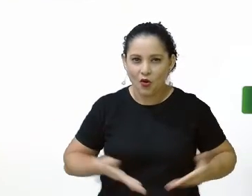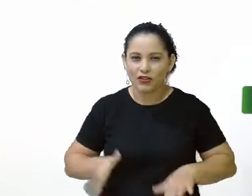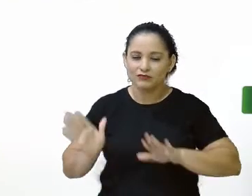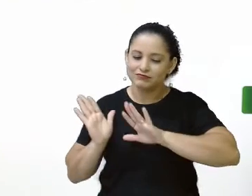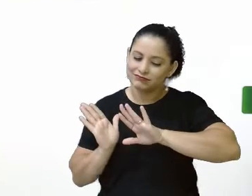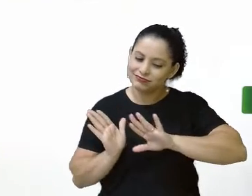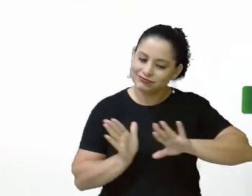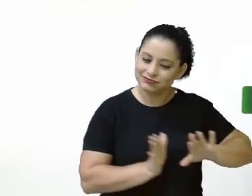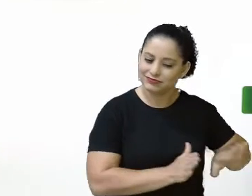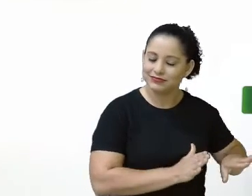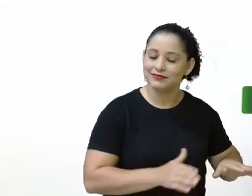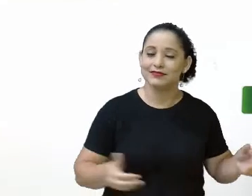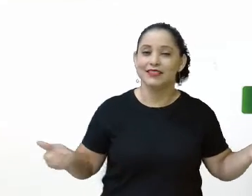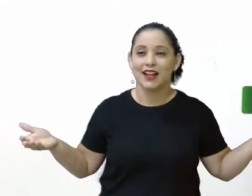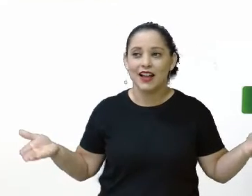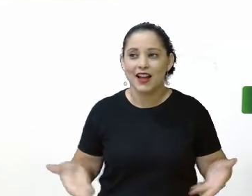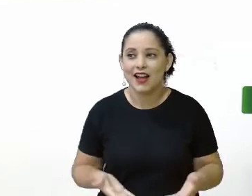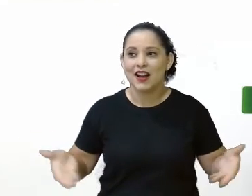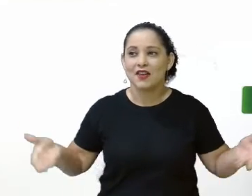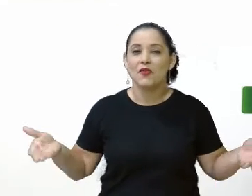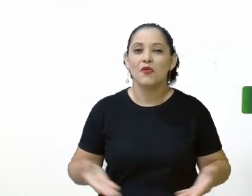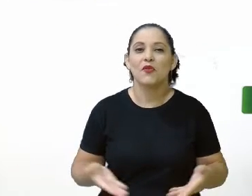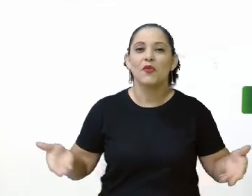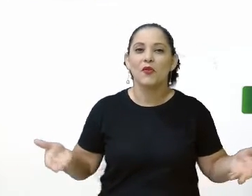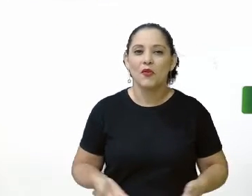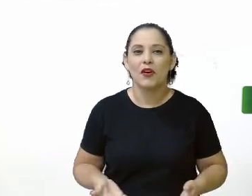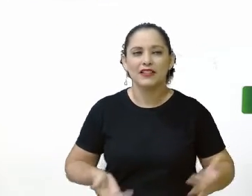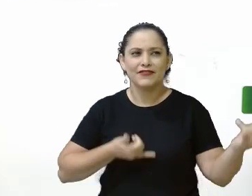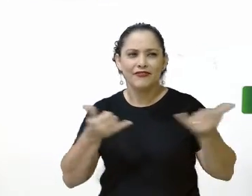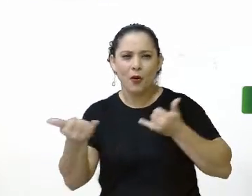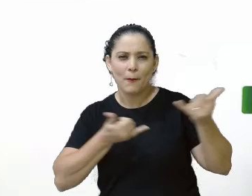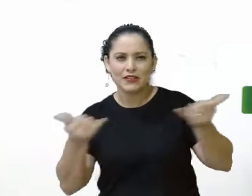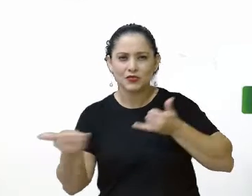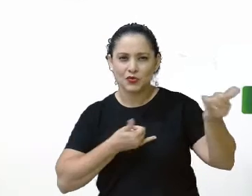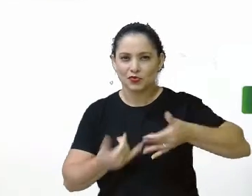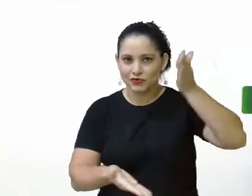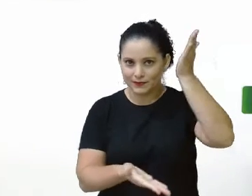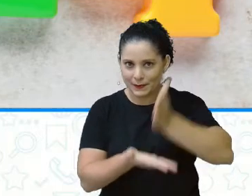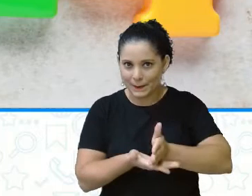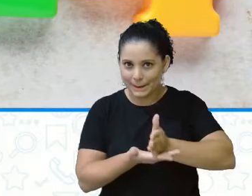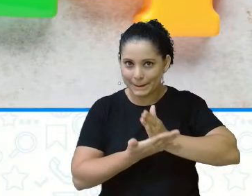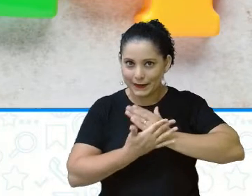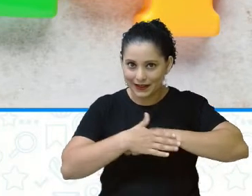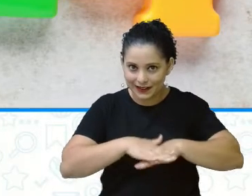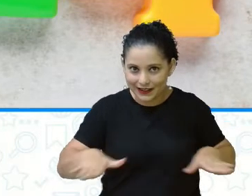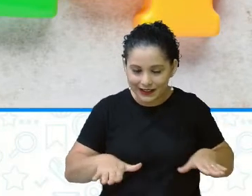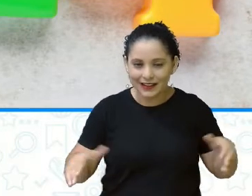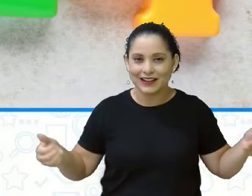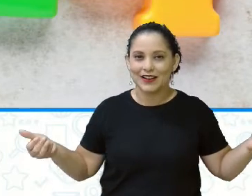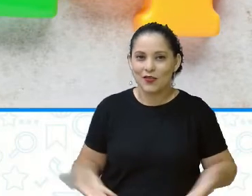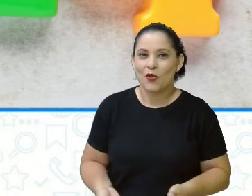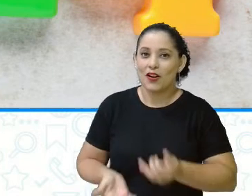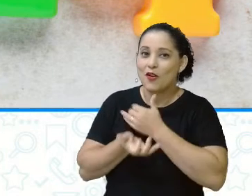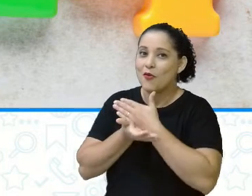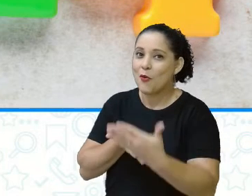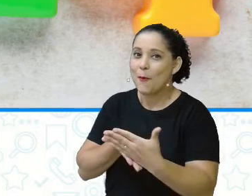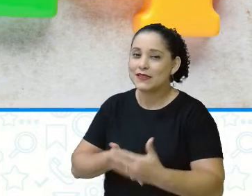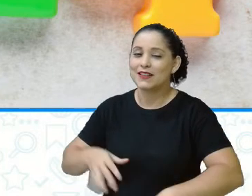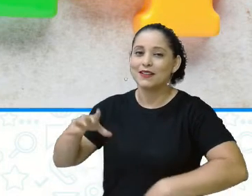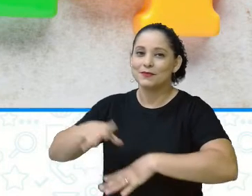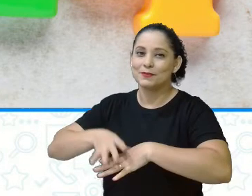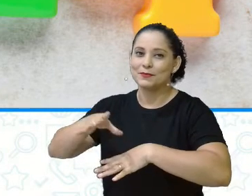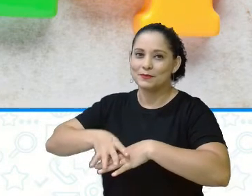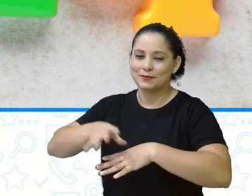conversa, vamos deixar as informações um pouco para lá e vamos começar o nosso assunto do